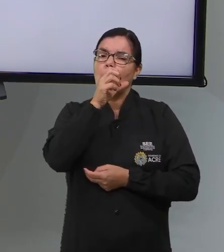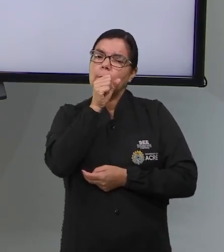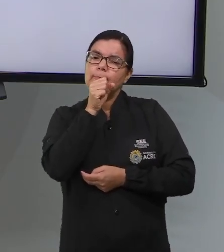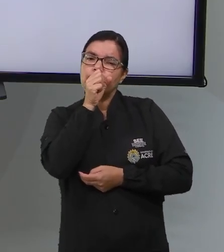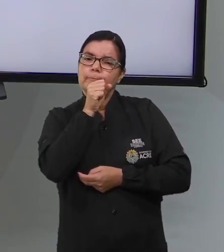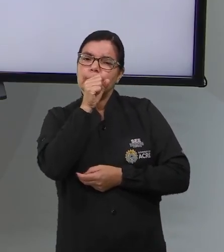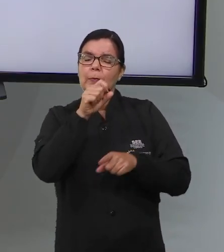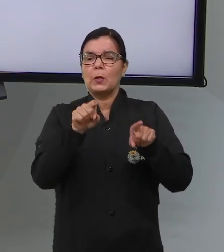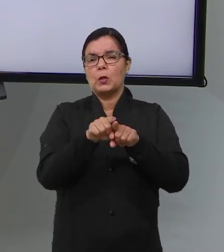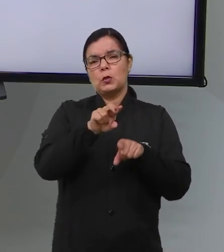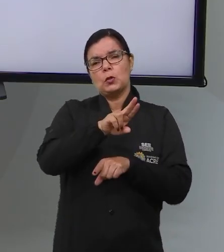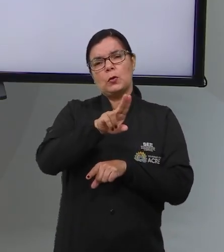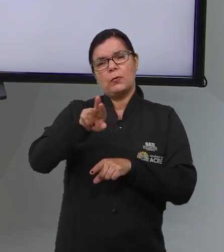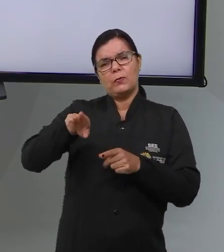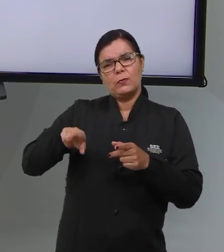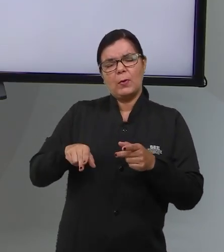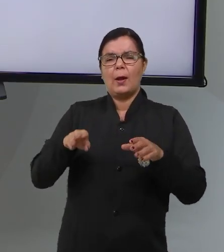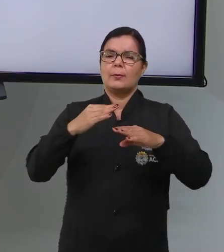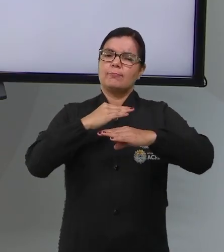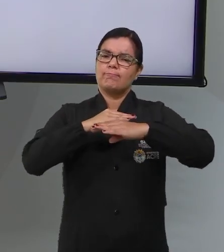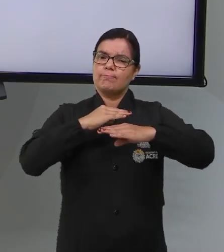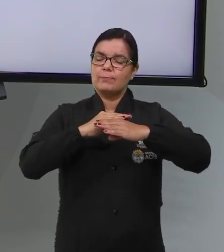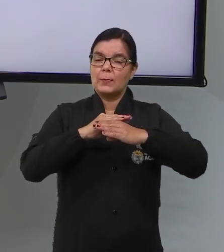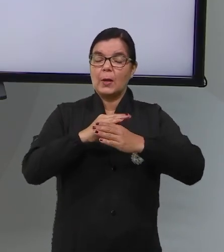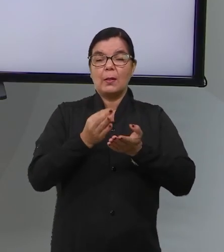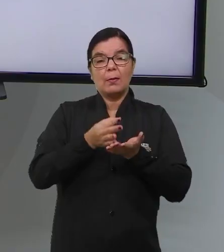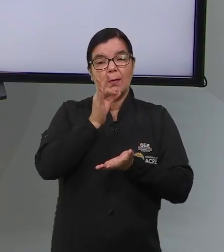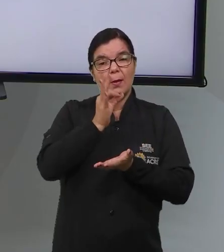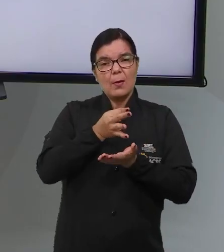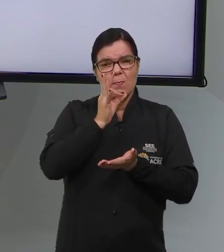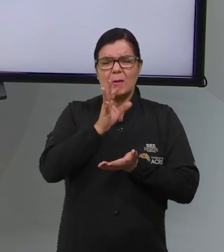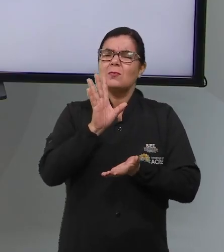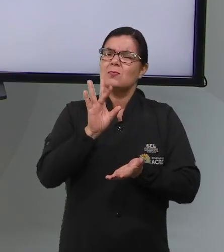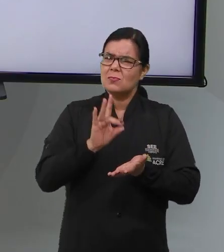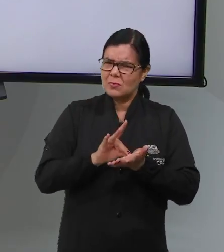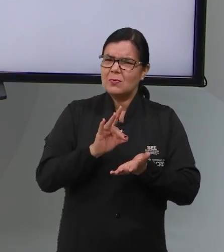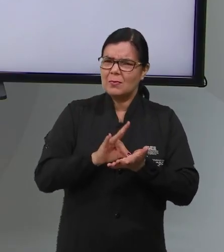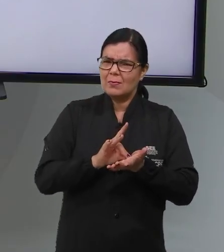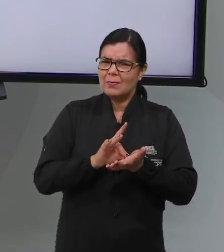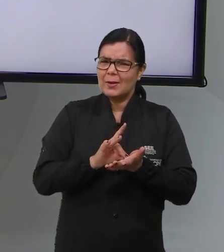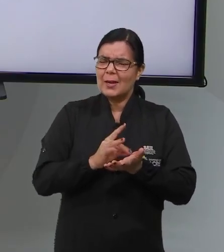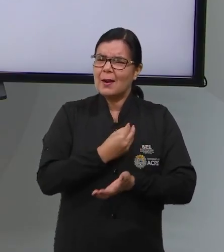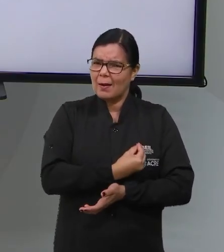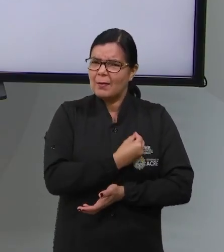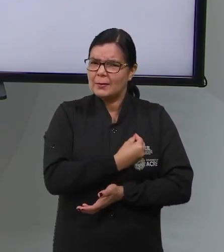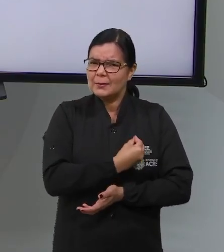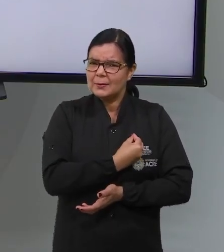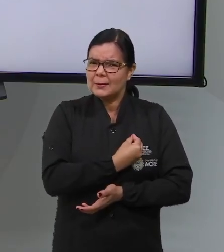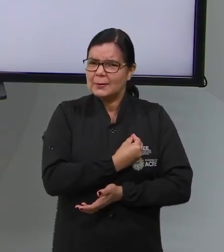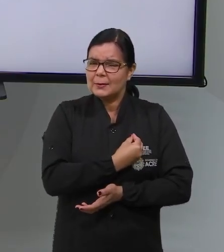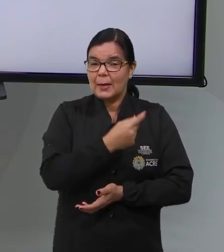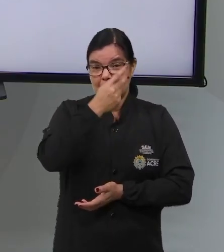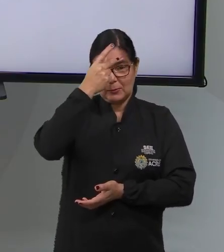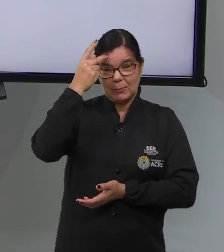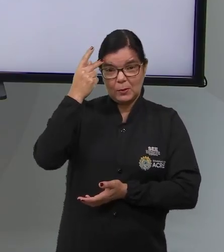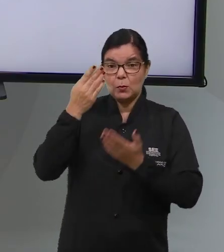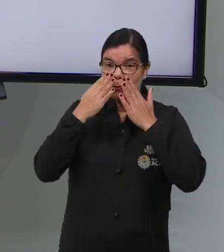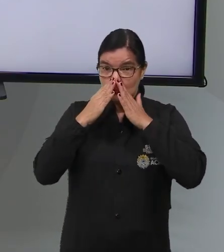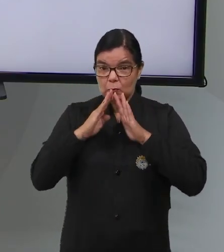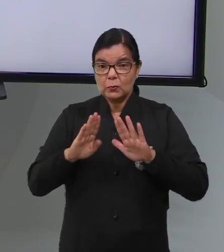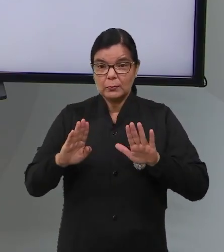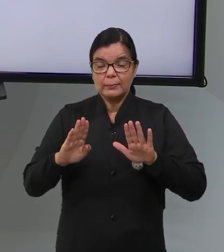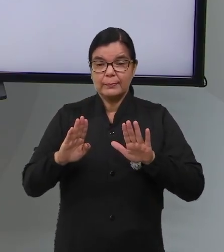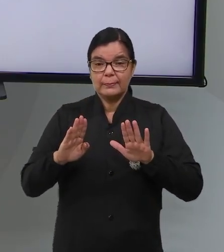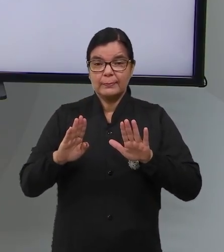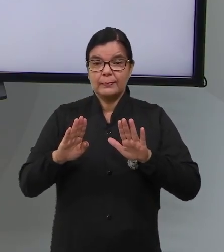várias outras iguarias no café da manhã, realmente reflete a realidade, digamos assim,